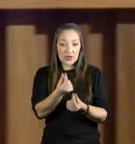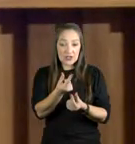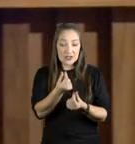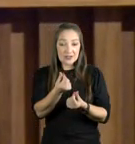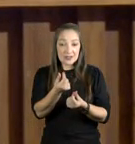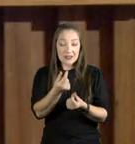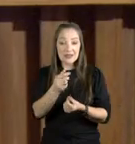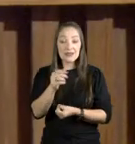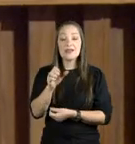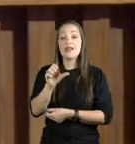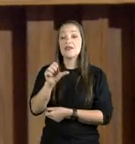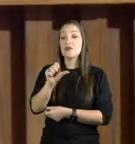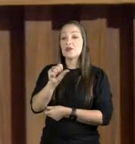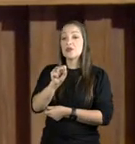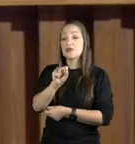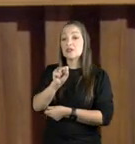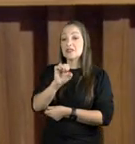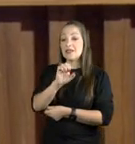e também